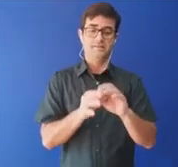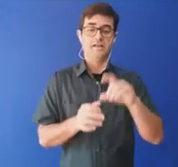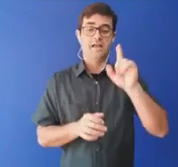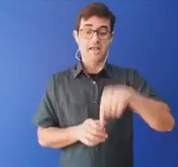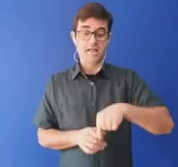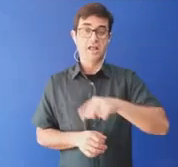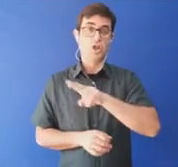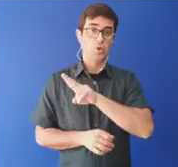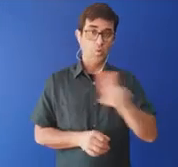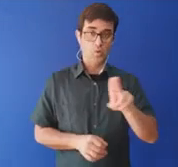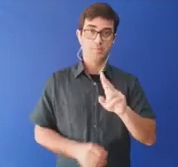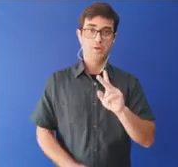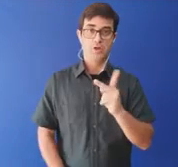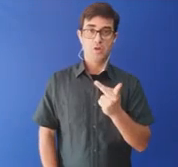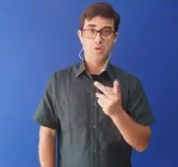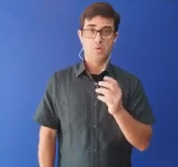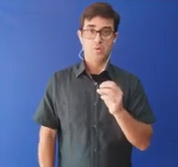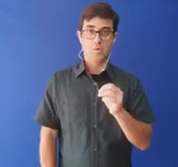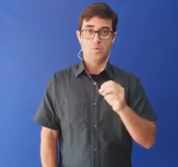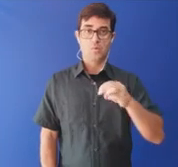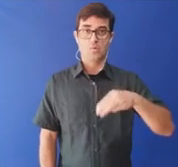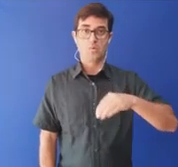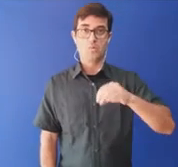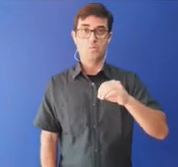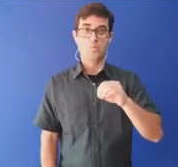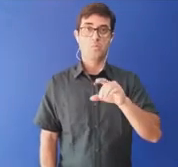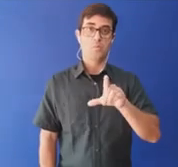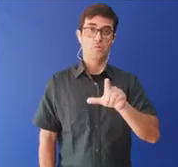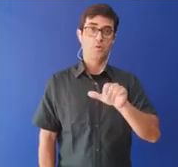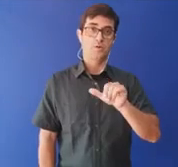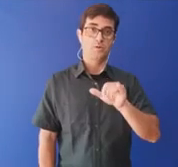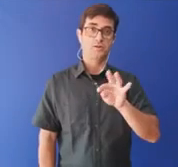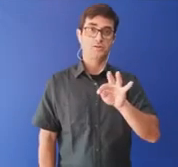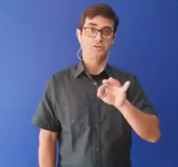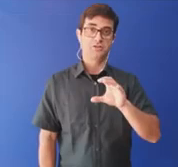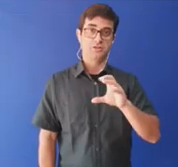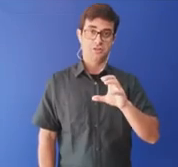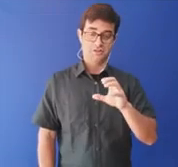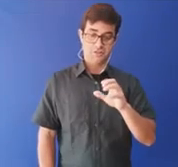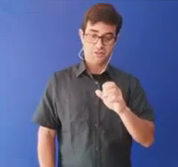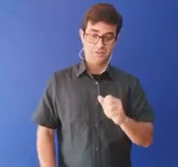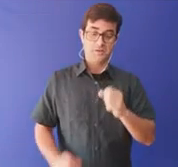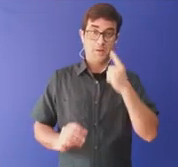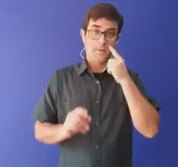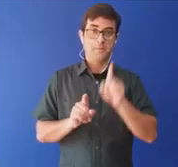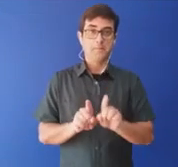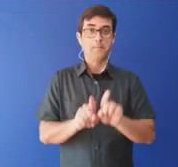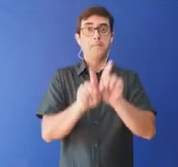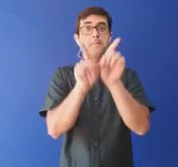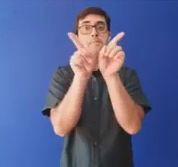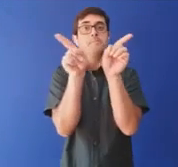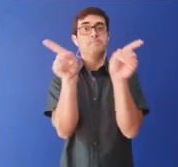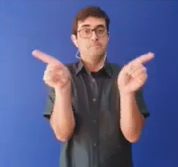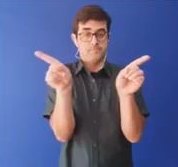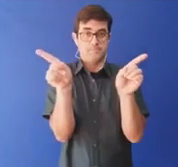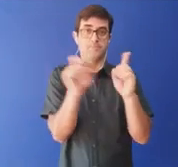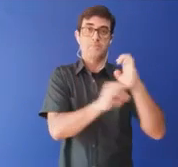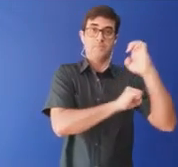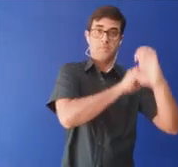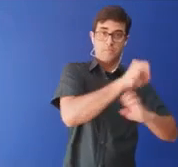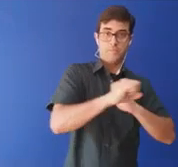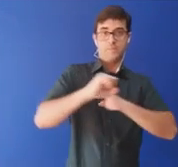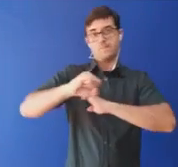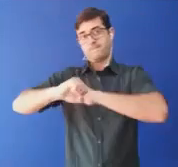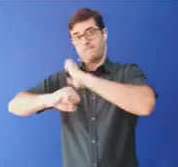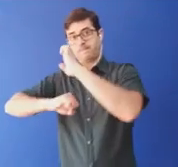está associado à quebra homolítica, que é quando cada um das espécies que estão compartilhando os